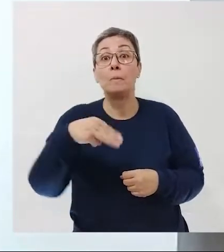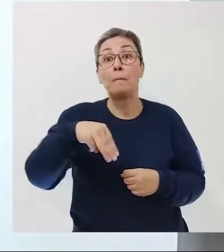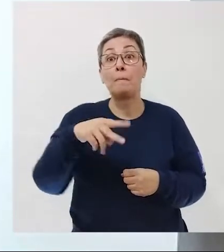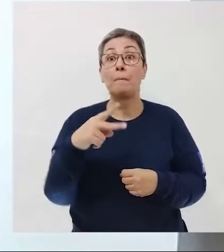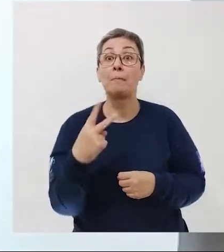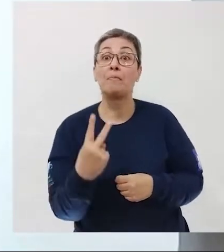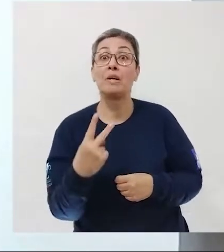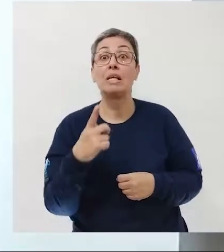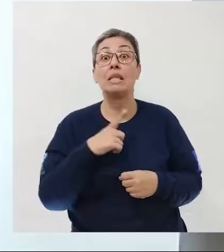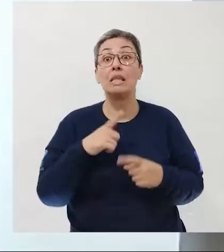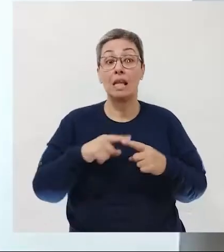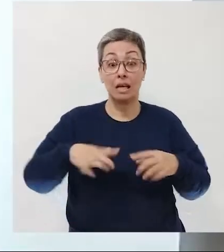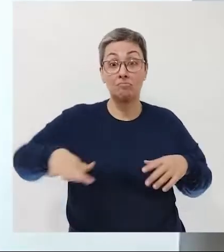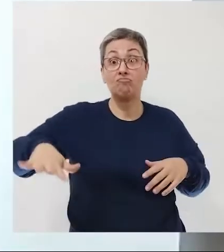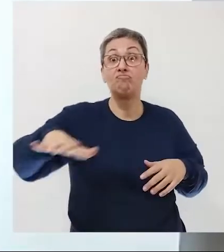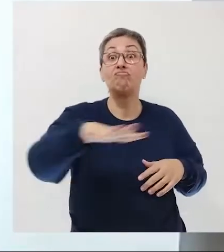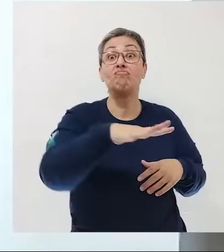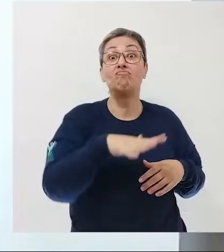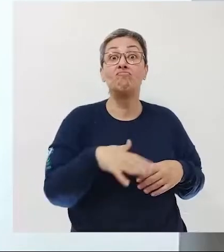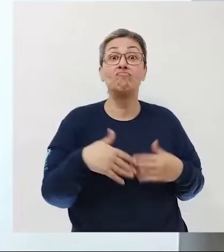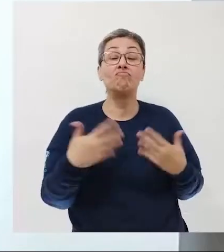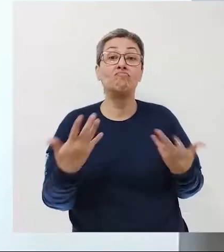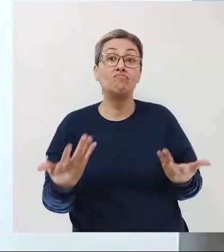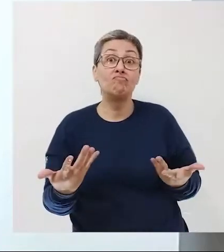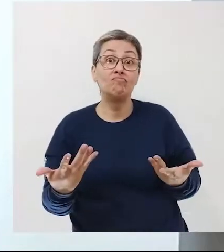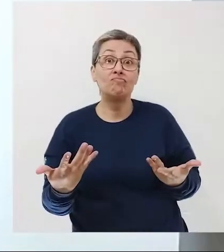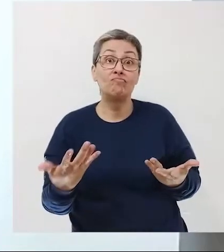metros quadrados tem esta área?